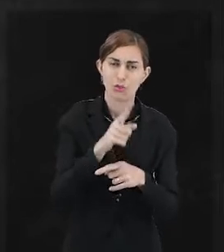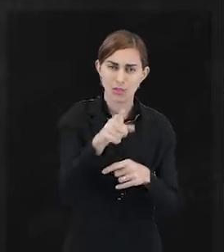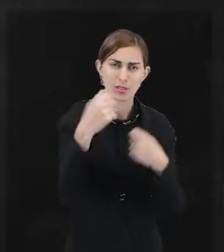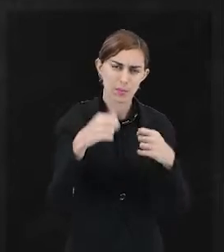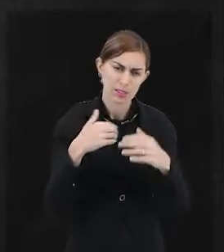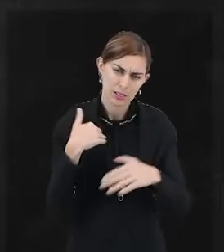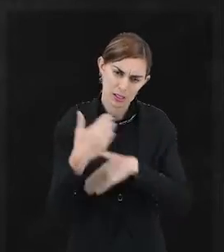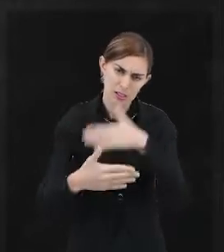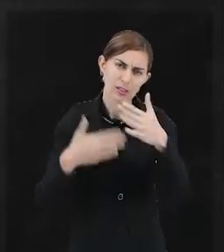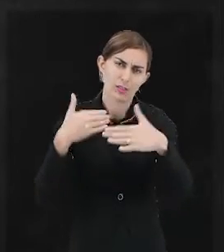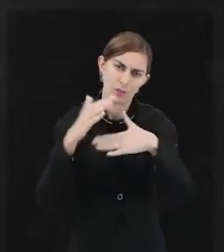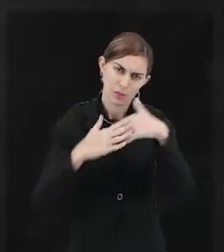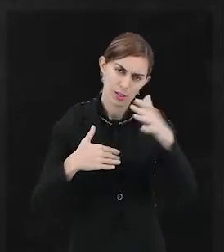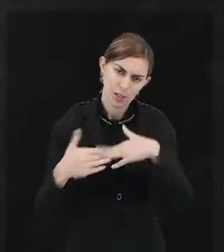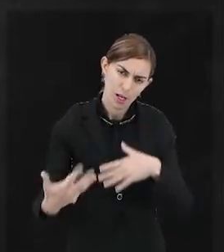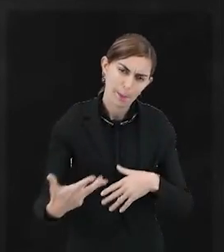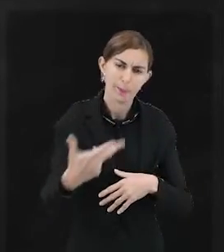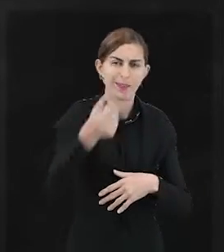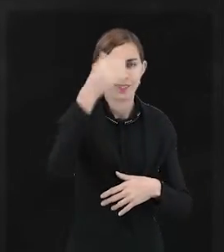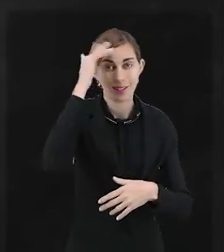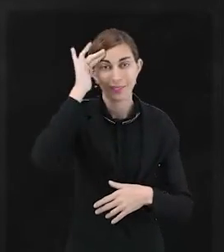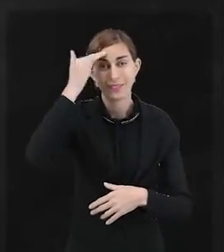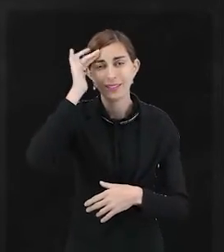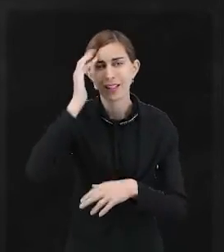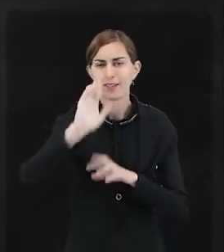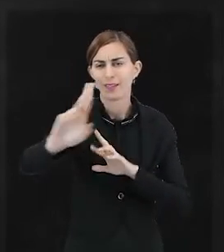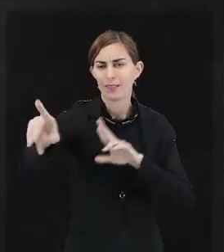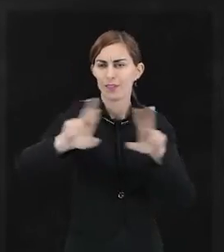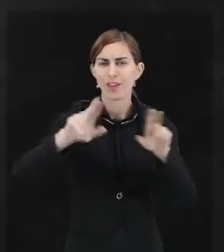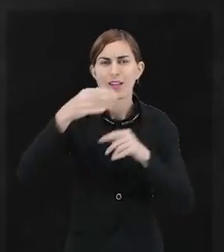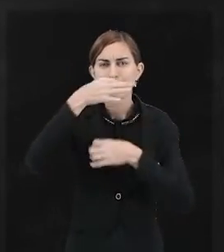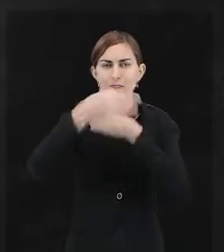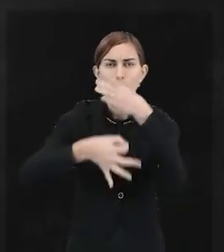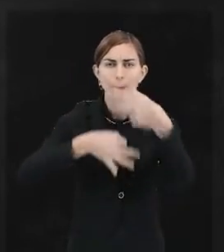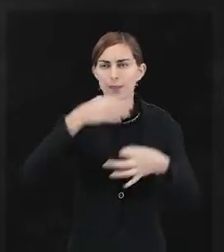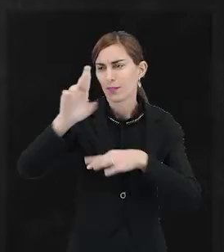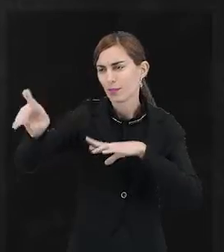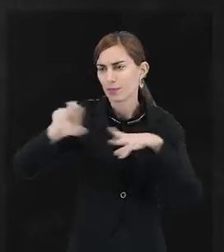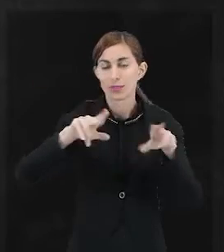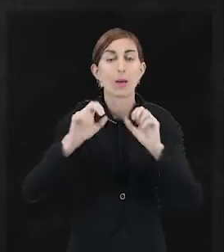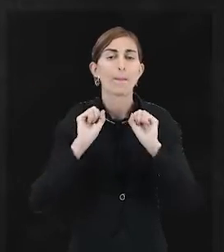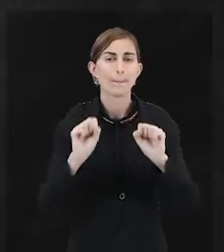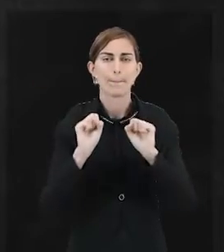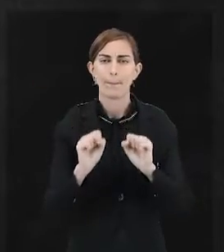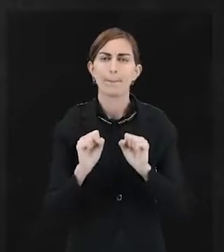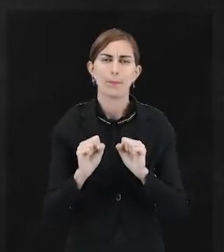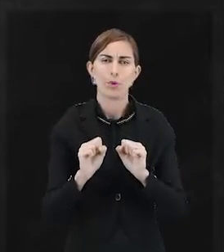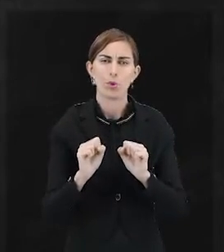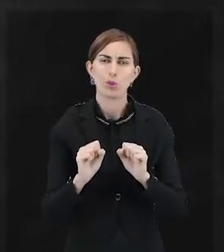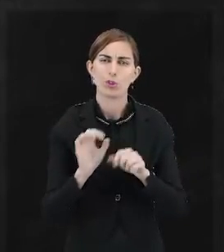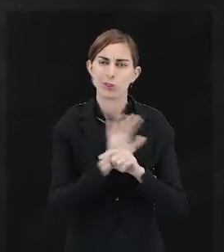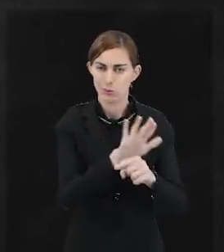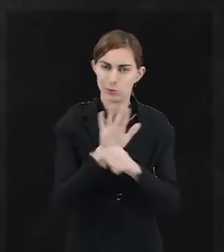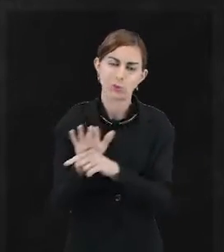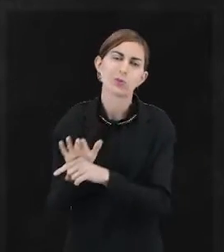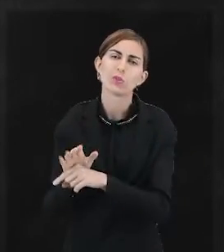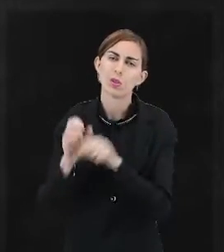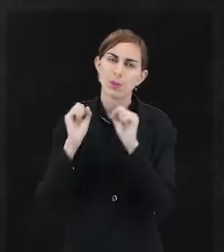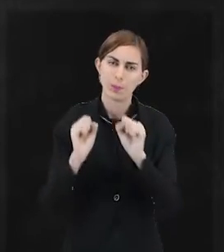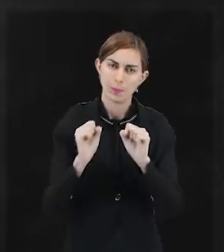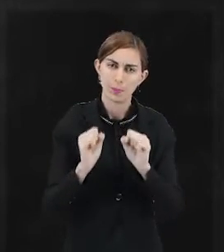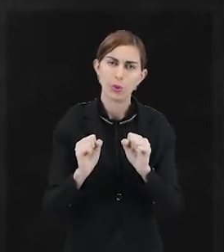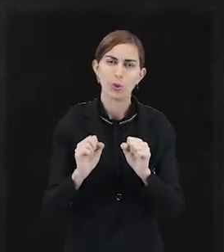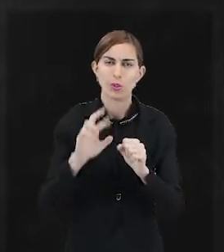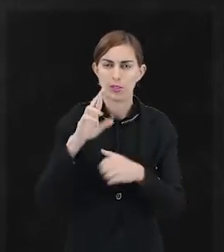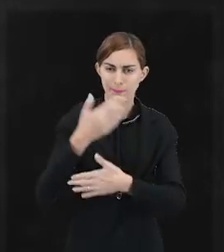precisar desenvolver a habilidade de entender que essas diferentes percepções elas podem ser coadunadas, ou seja, elas